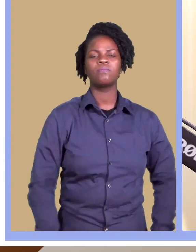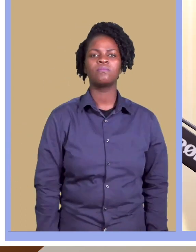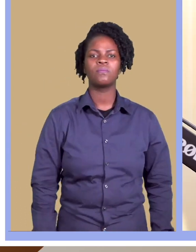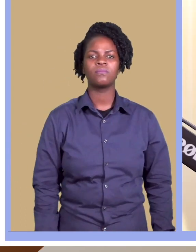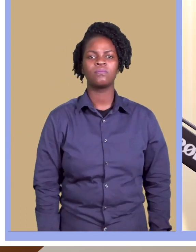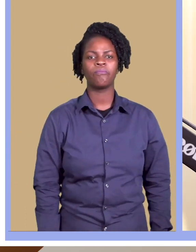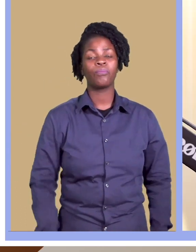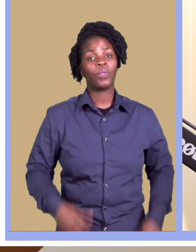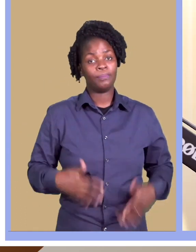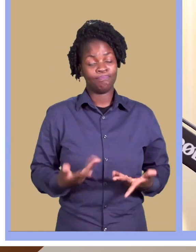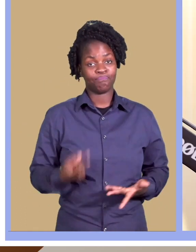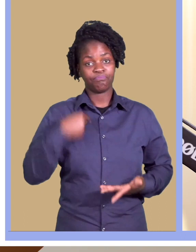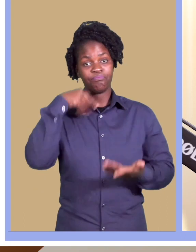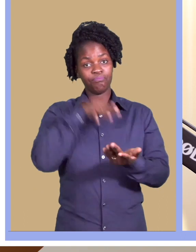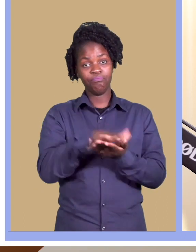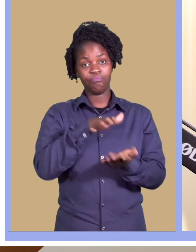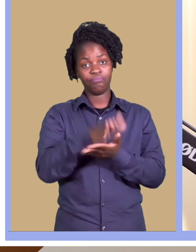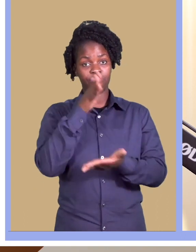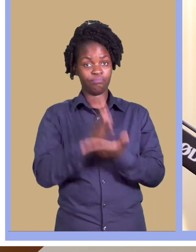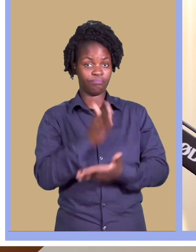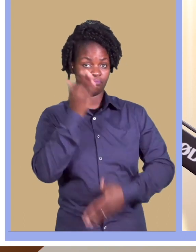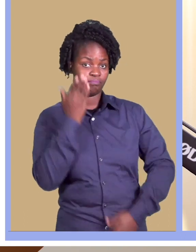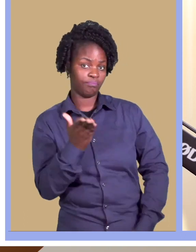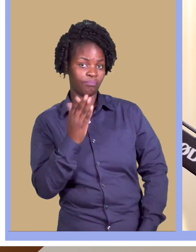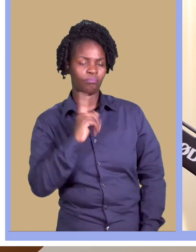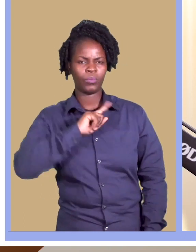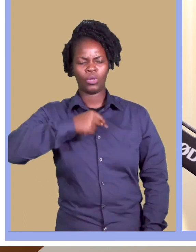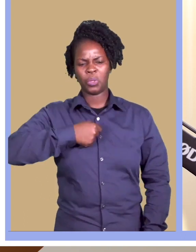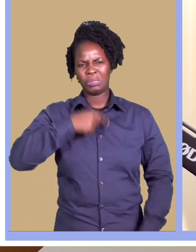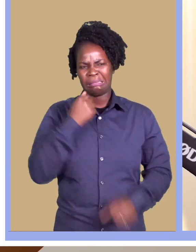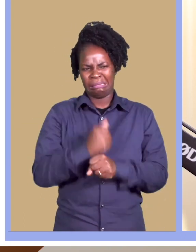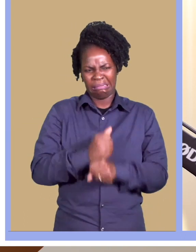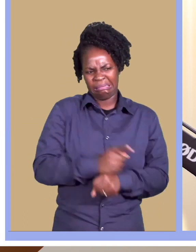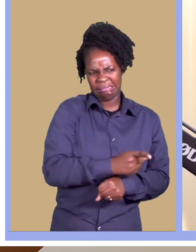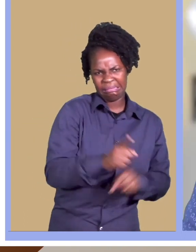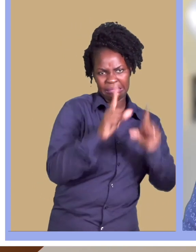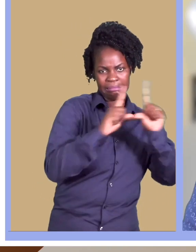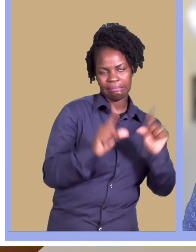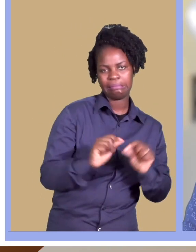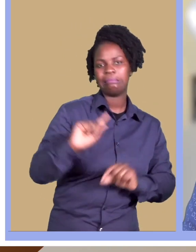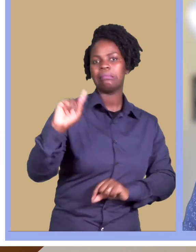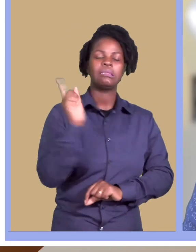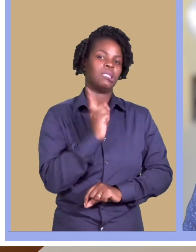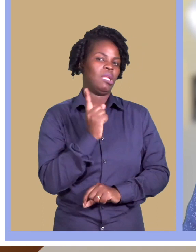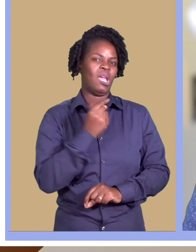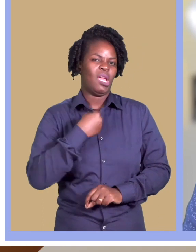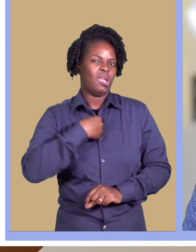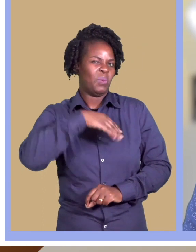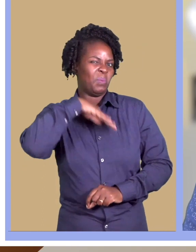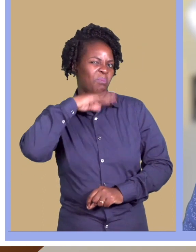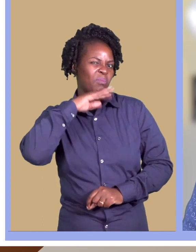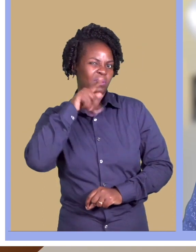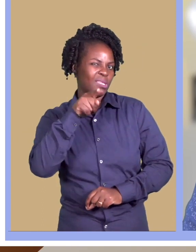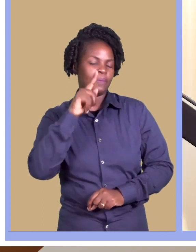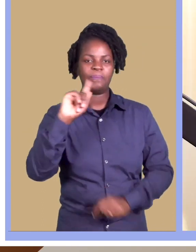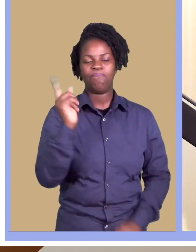ser honesto, não temos trabalhado nisso. Não posso dizer que já fizemos